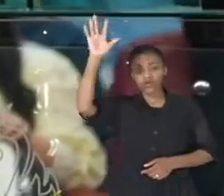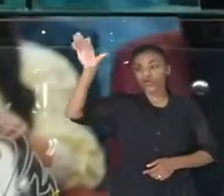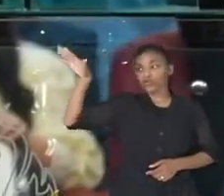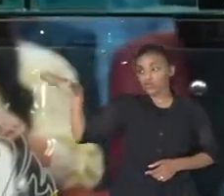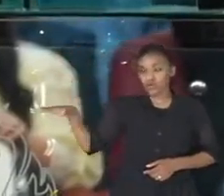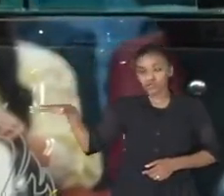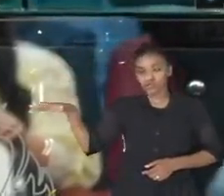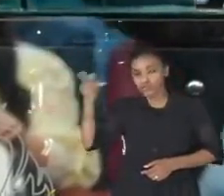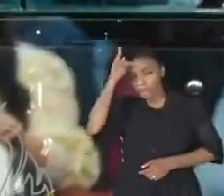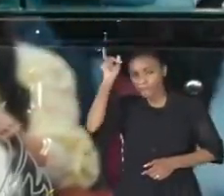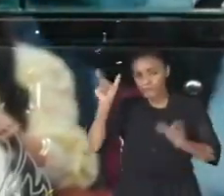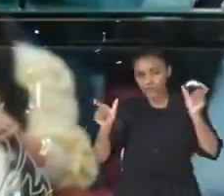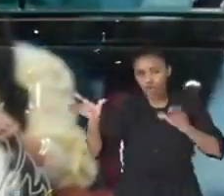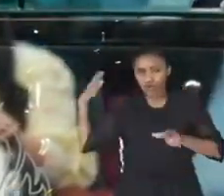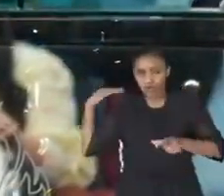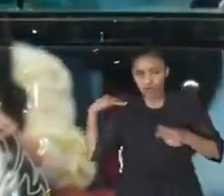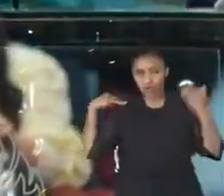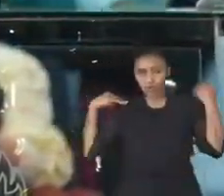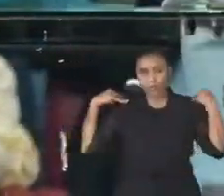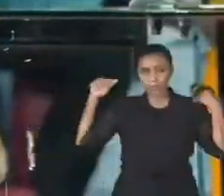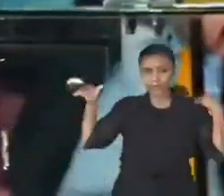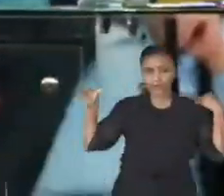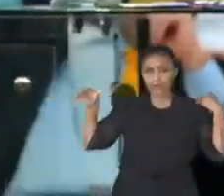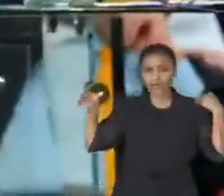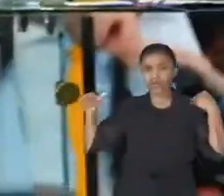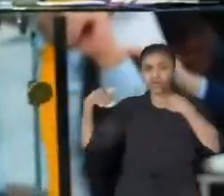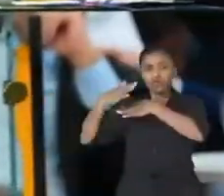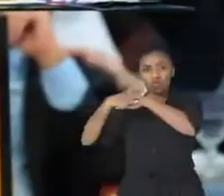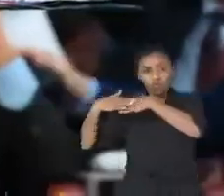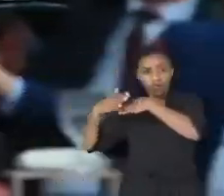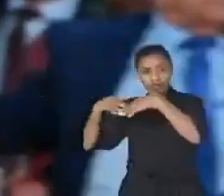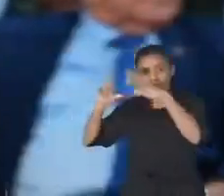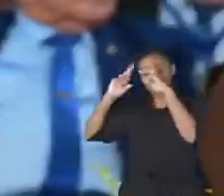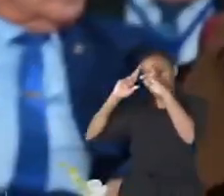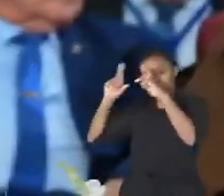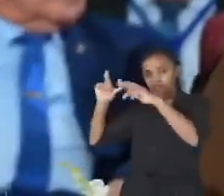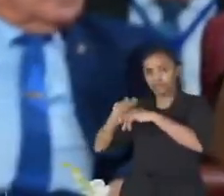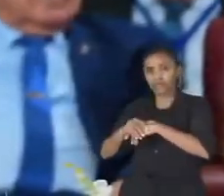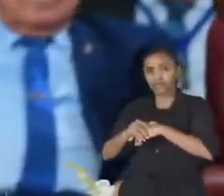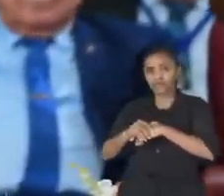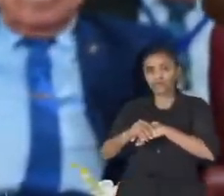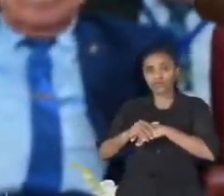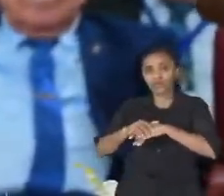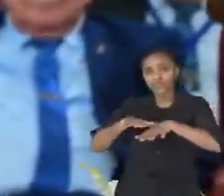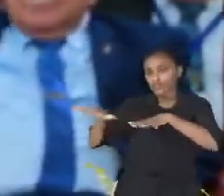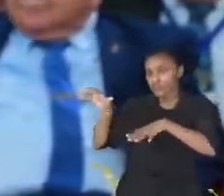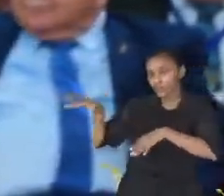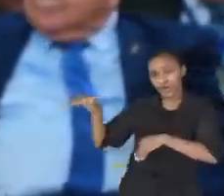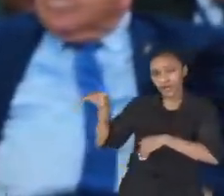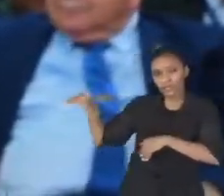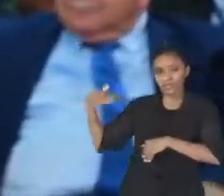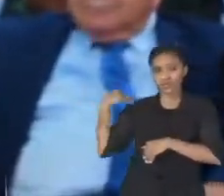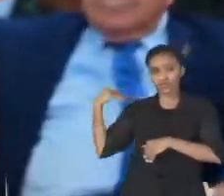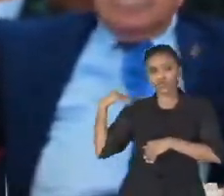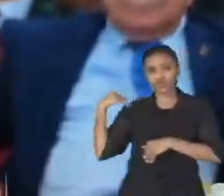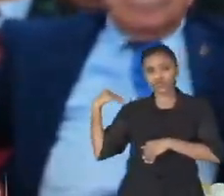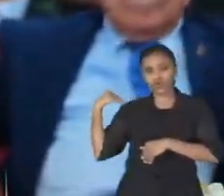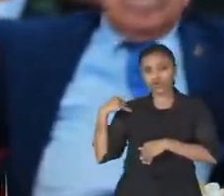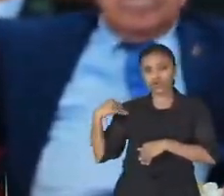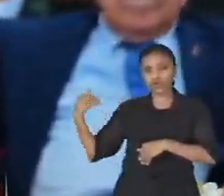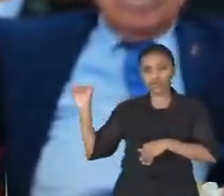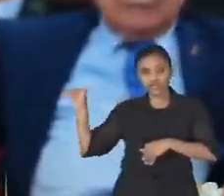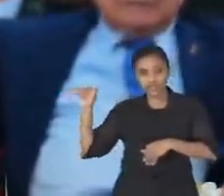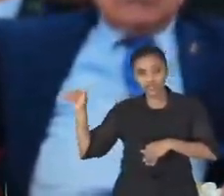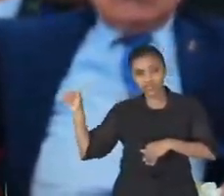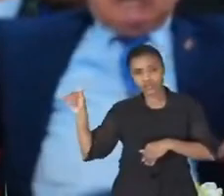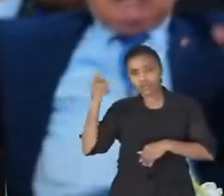está do seu lado agora com carinho e respeito. Agarre o ombro dessa criatura, agarrou? Chacoalhe essa pessoa até ela ficar irritada agora.